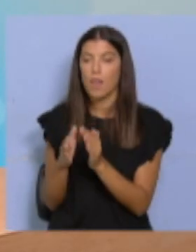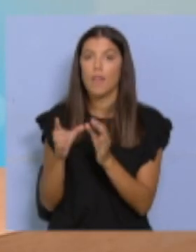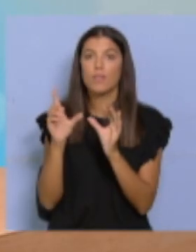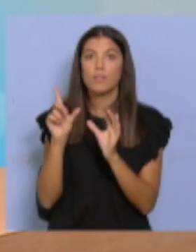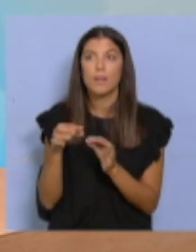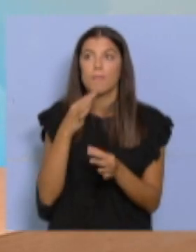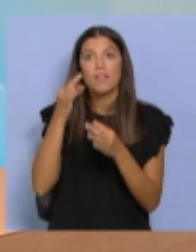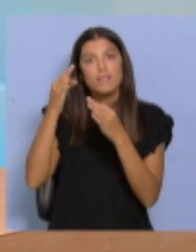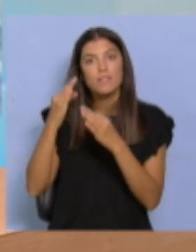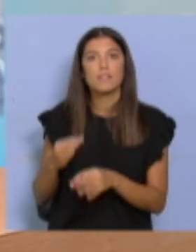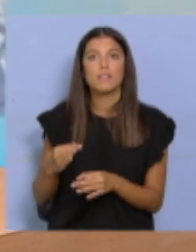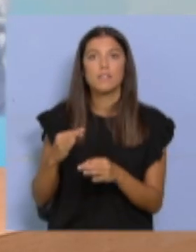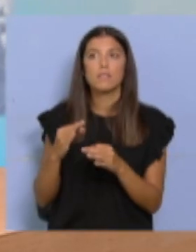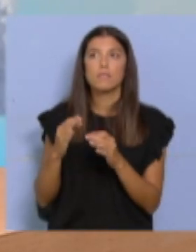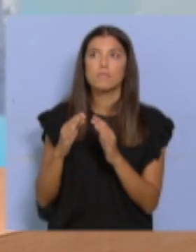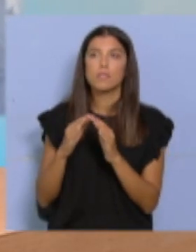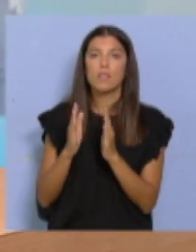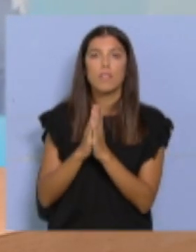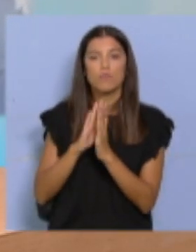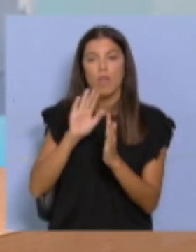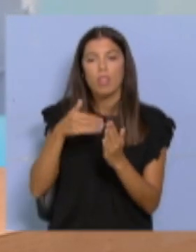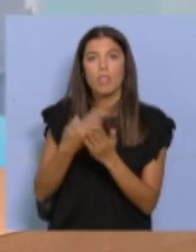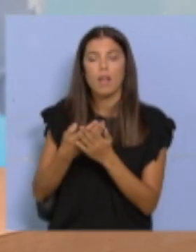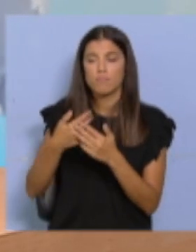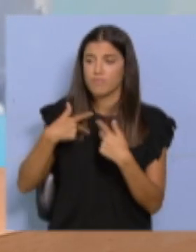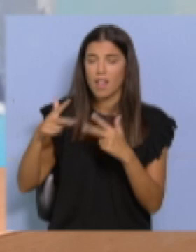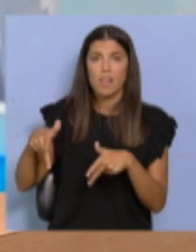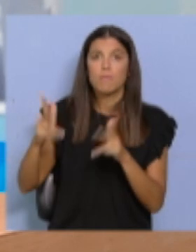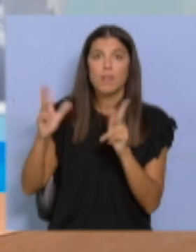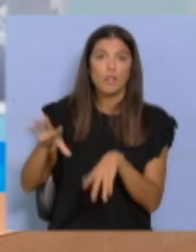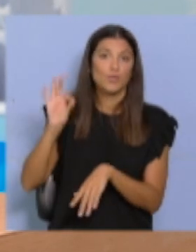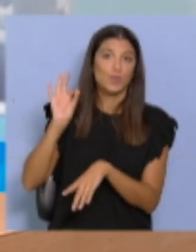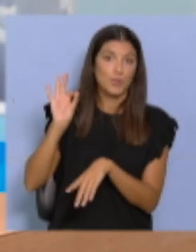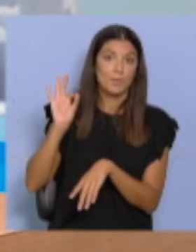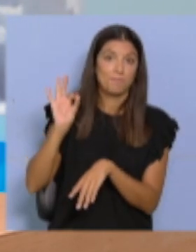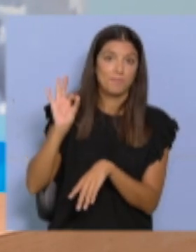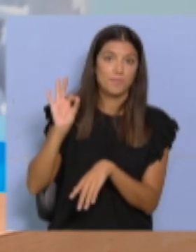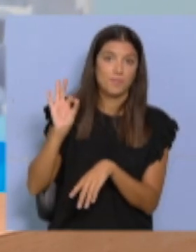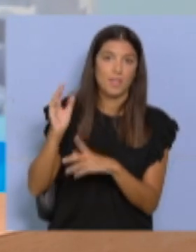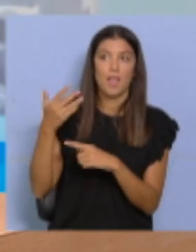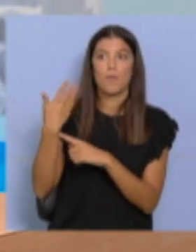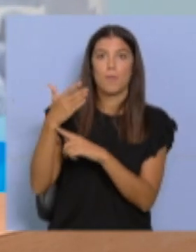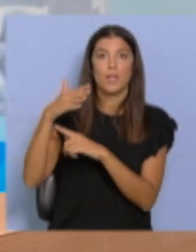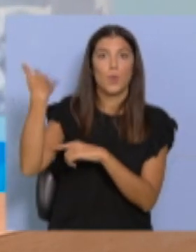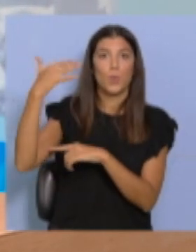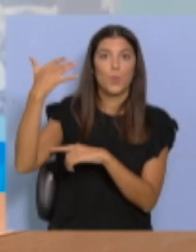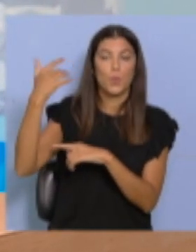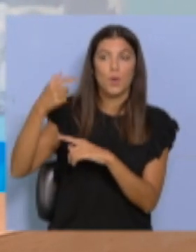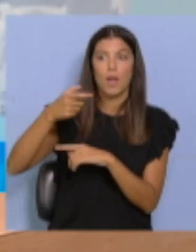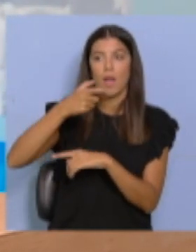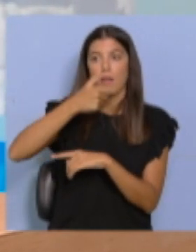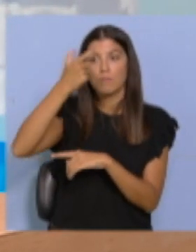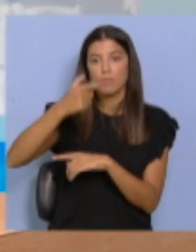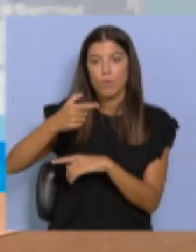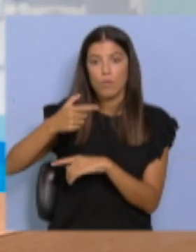esta liberdade que Deus nos dá, que é talvez uma das grandes bandeiras da humanidade hoje em dia, que nós somos seres livres. E sem